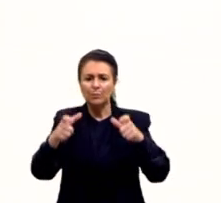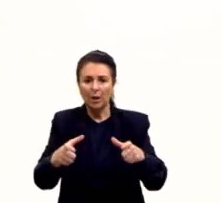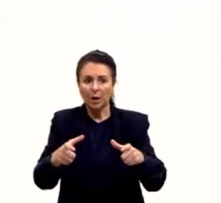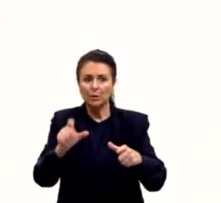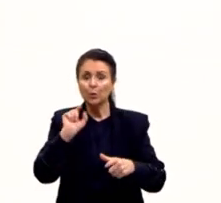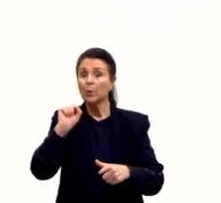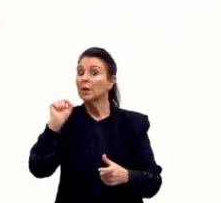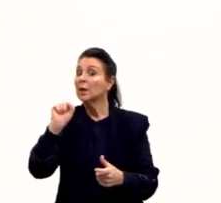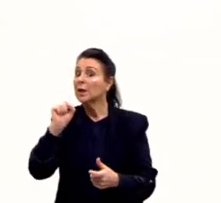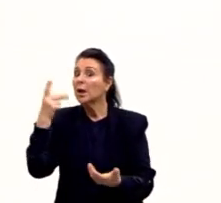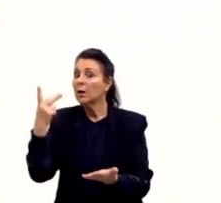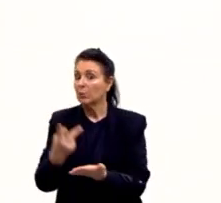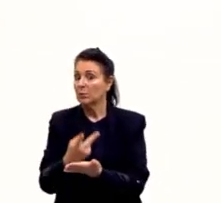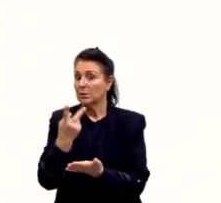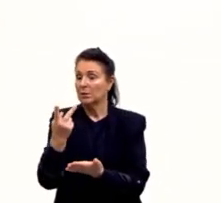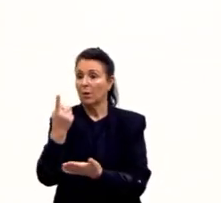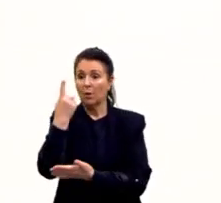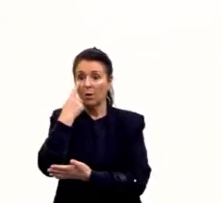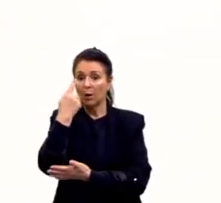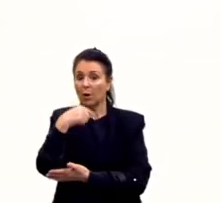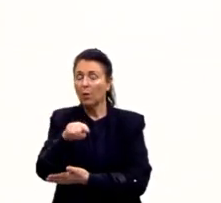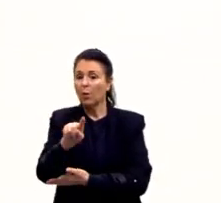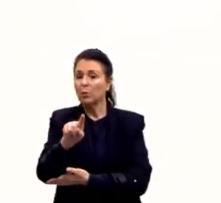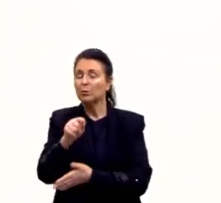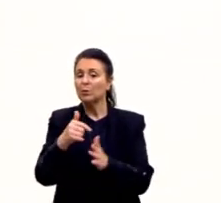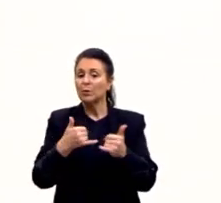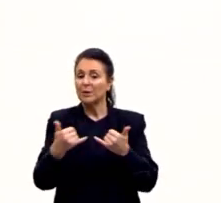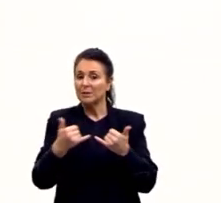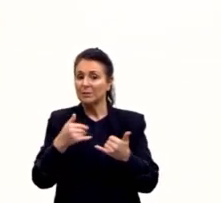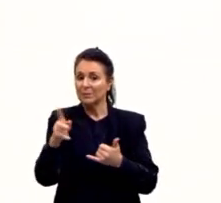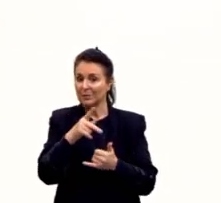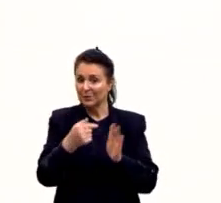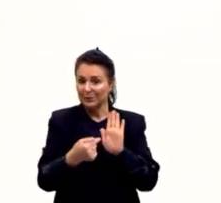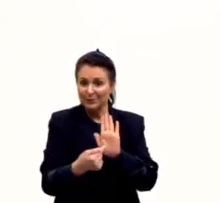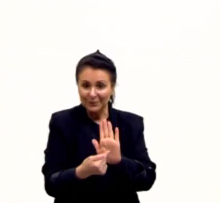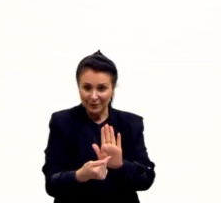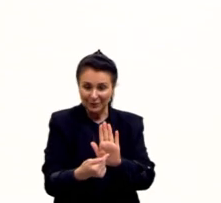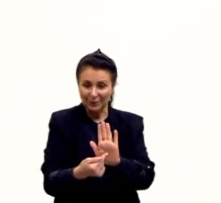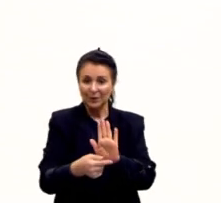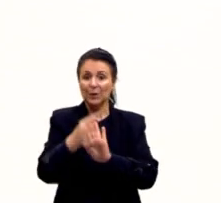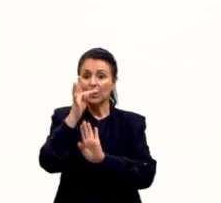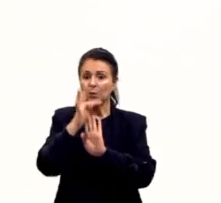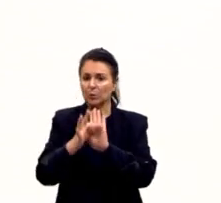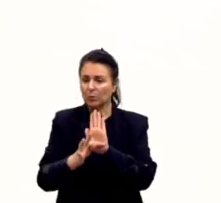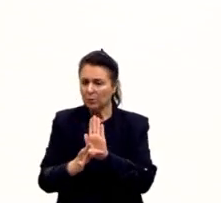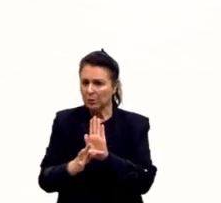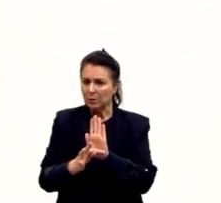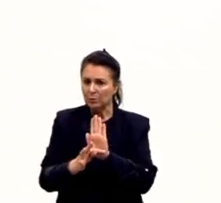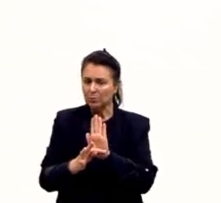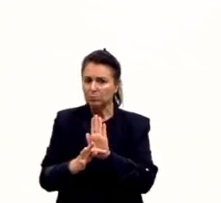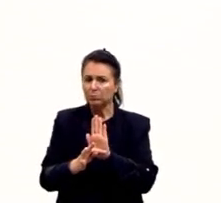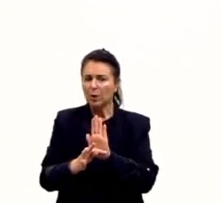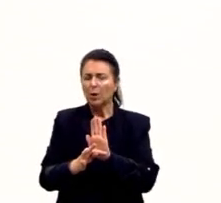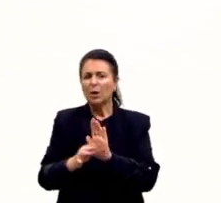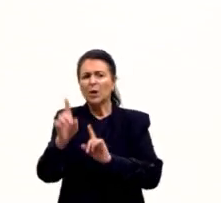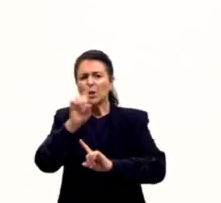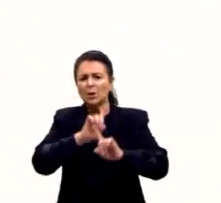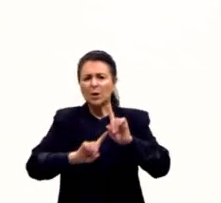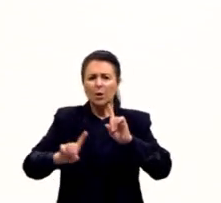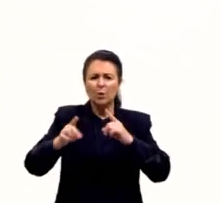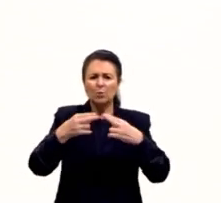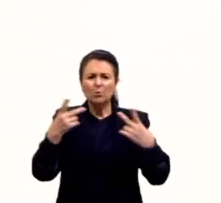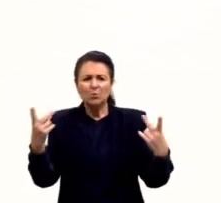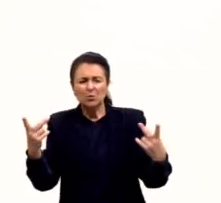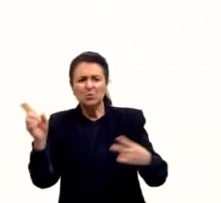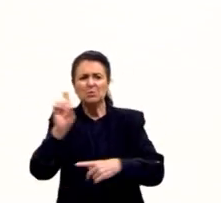ocorridos olhem aqui um outro exemplo a gente traz né no texto fala em algum dia perdido na Noite